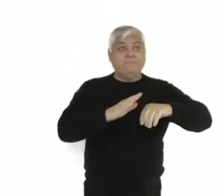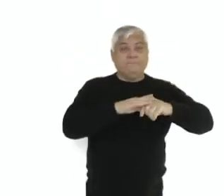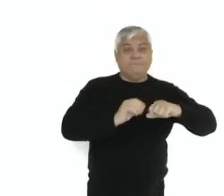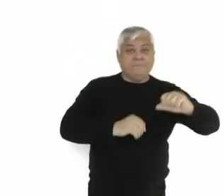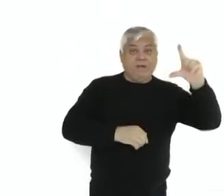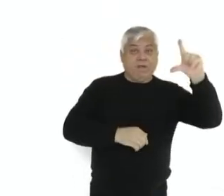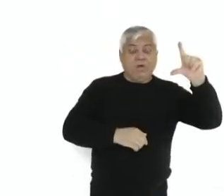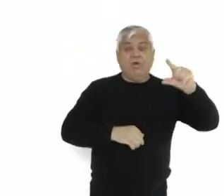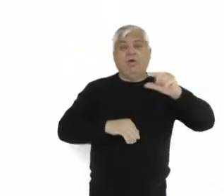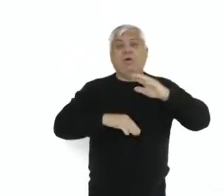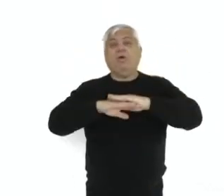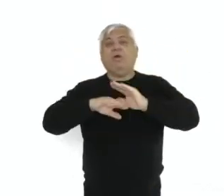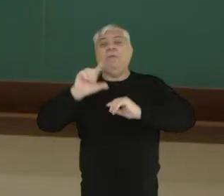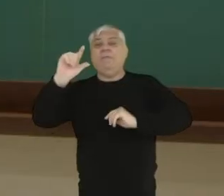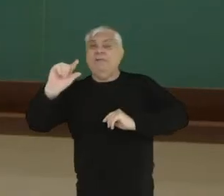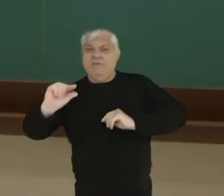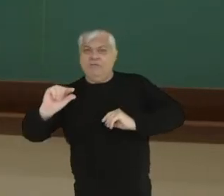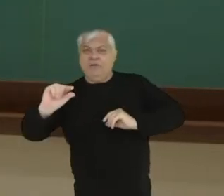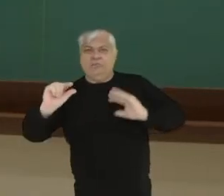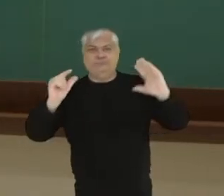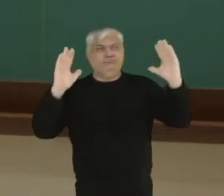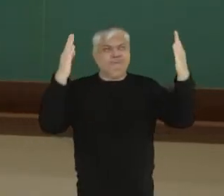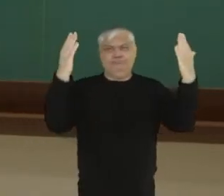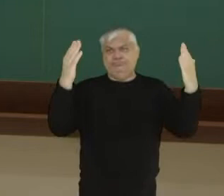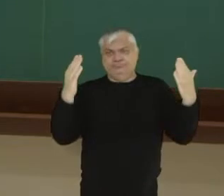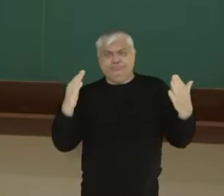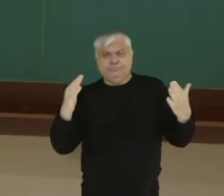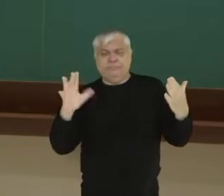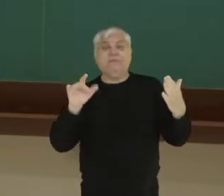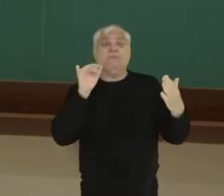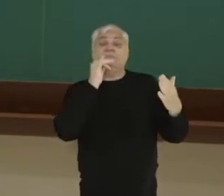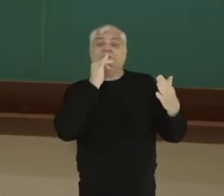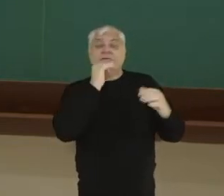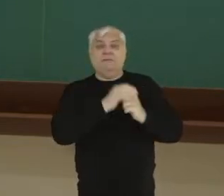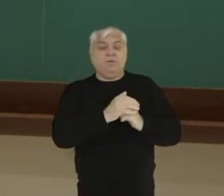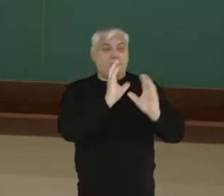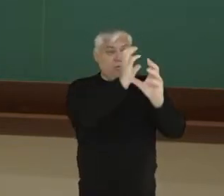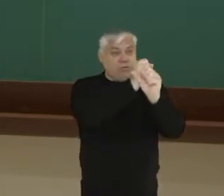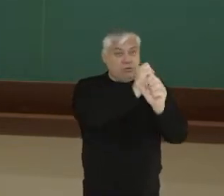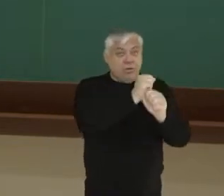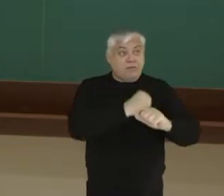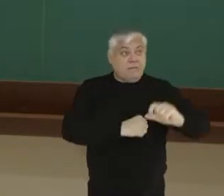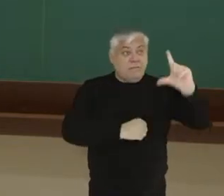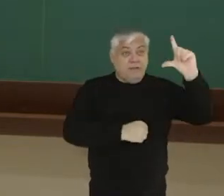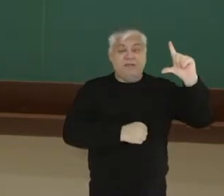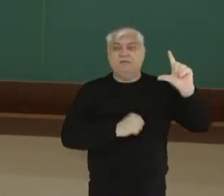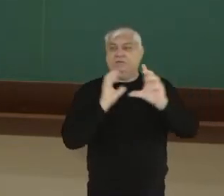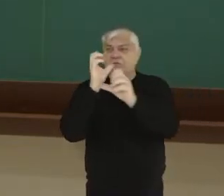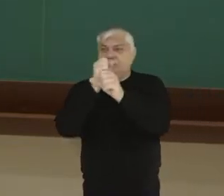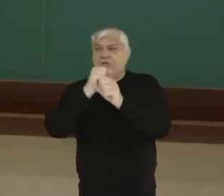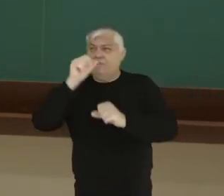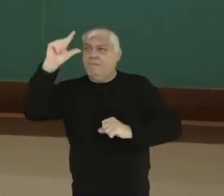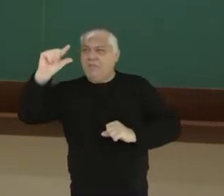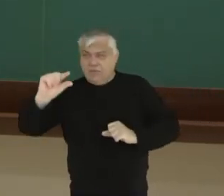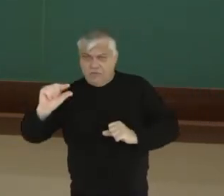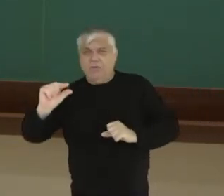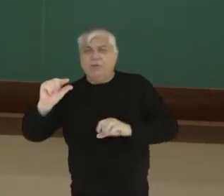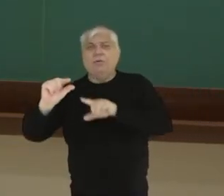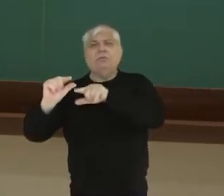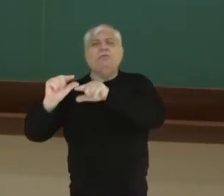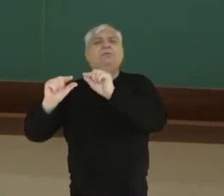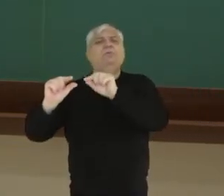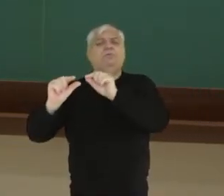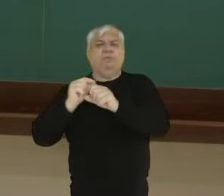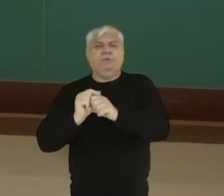observado. Certo? E como ele é uma medida de dispersão, o que que vai acontecer? Se a minha amplitude for pequenininha,